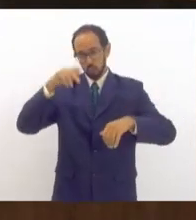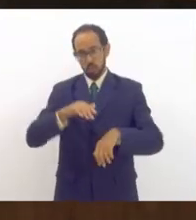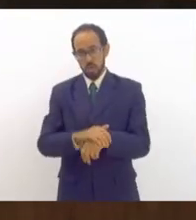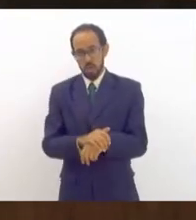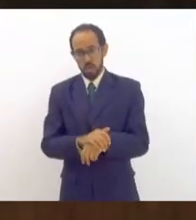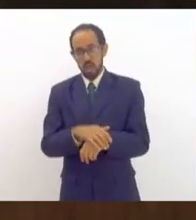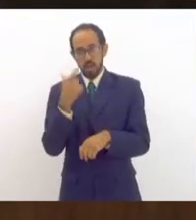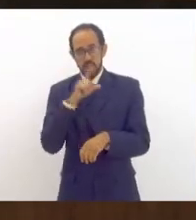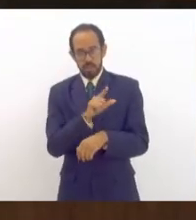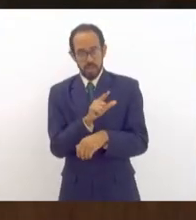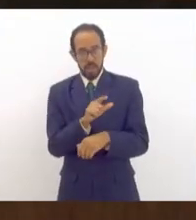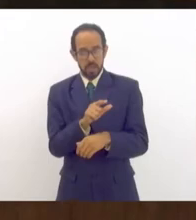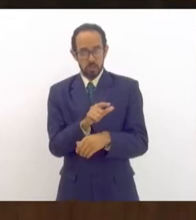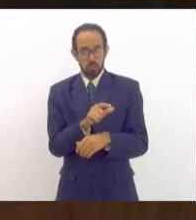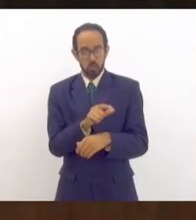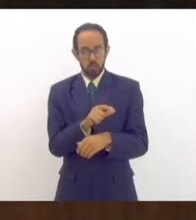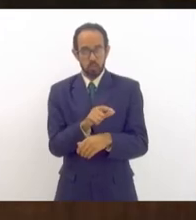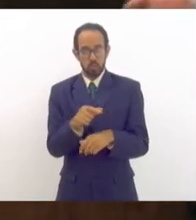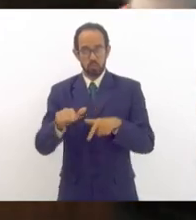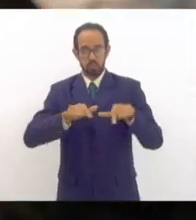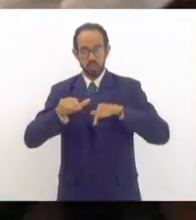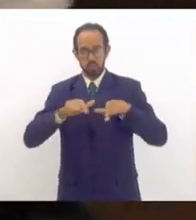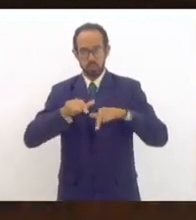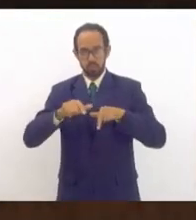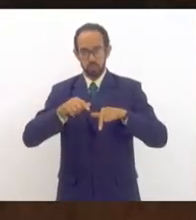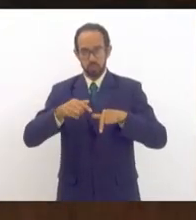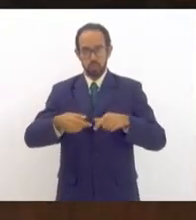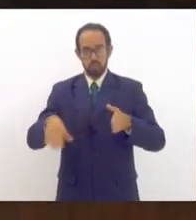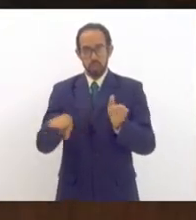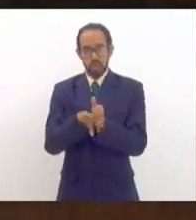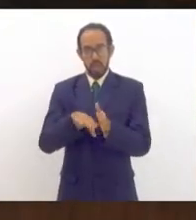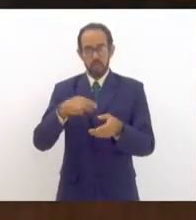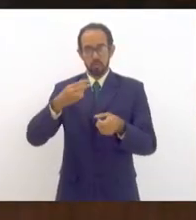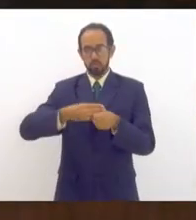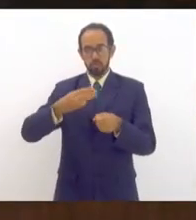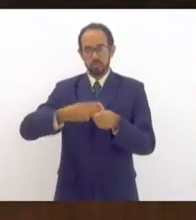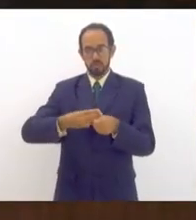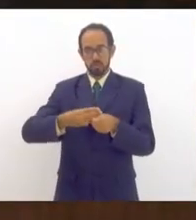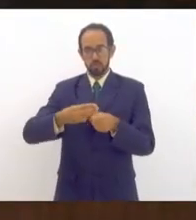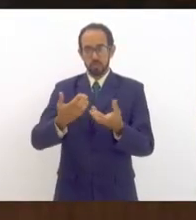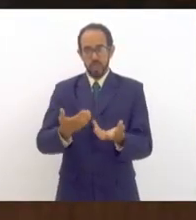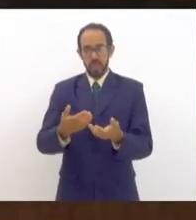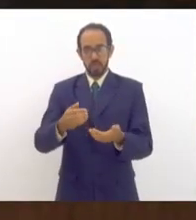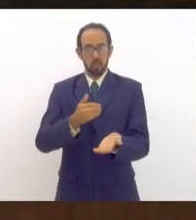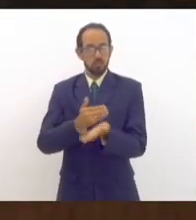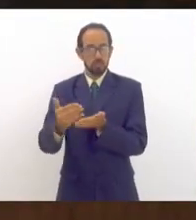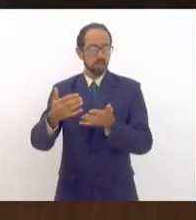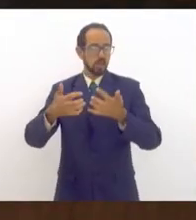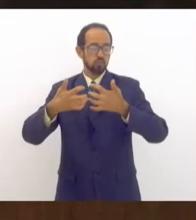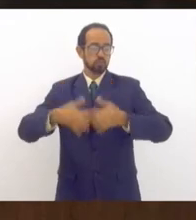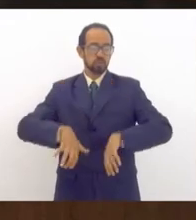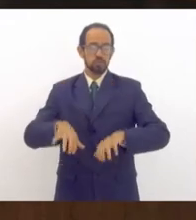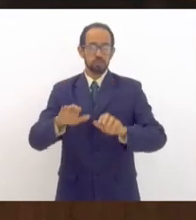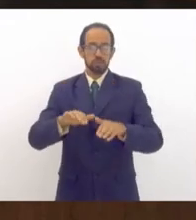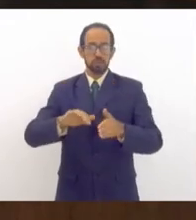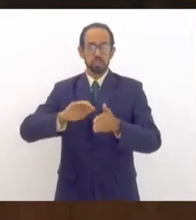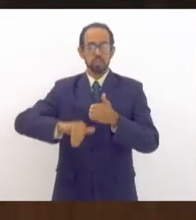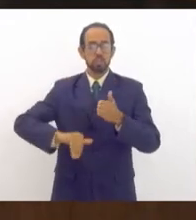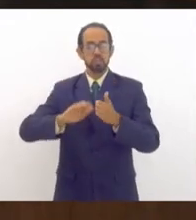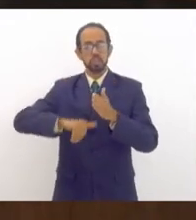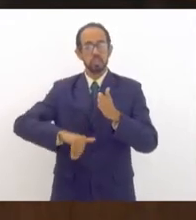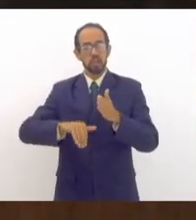ganharam a concessão e foram para o nosso município querer implantar uma situação que tira o dia de vida das pessoas e o pior